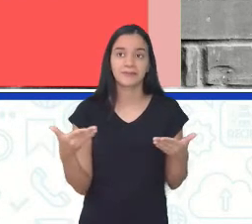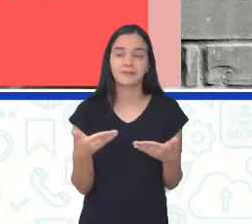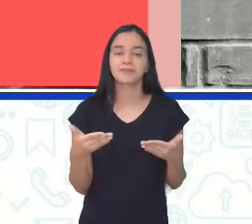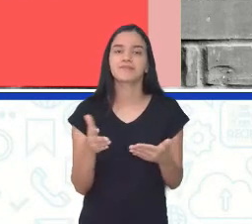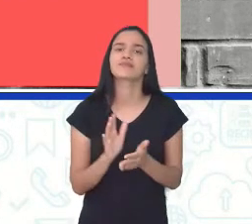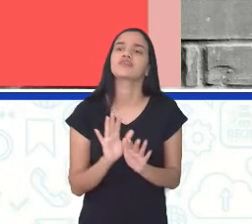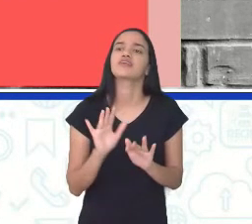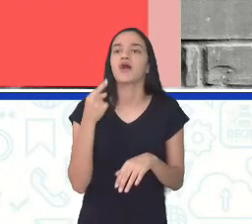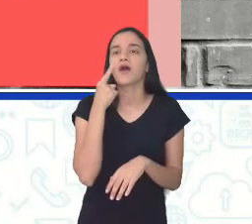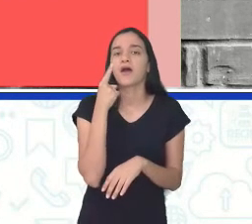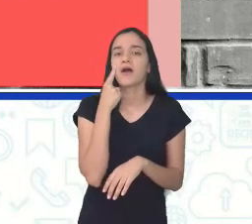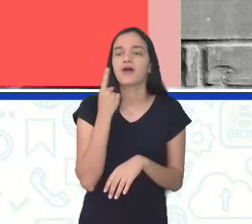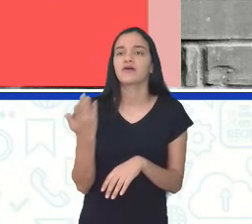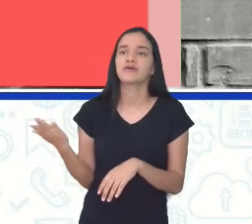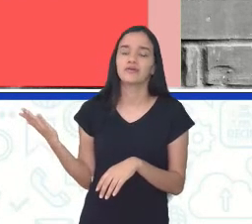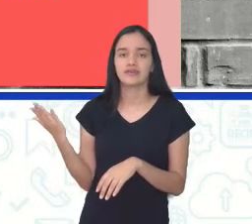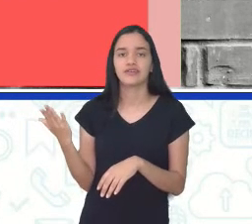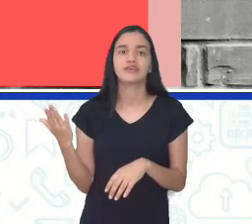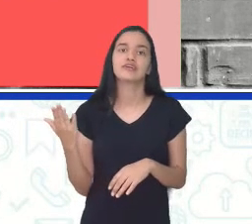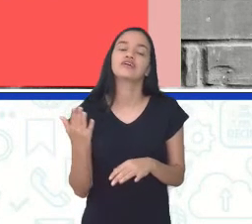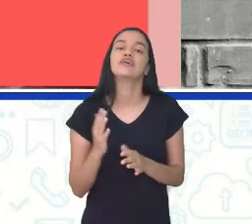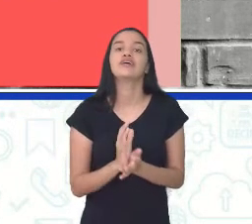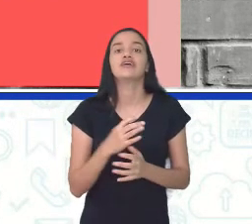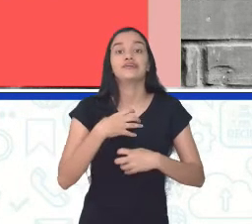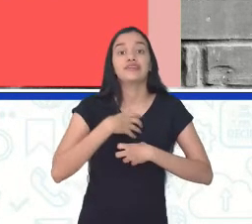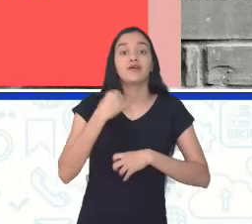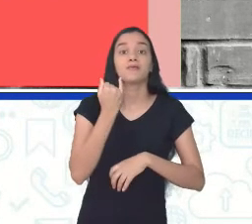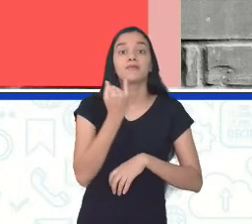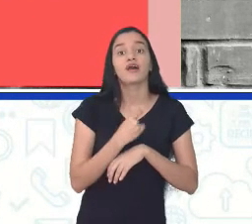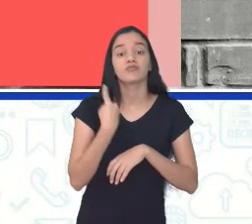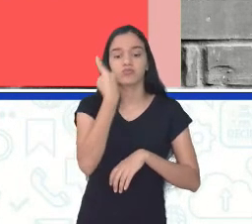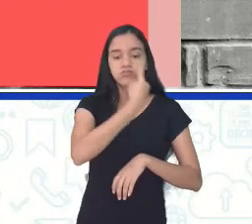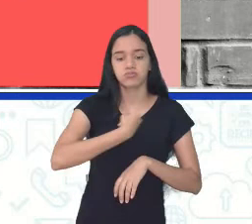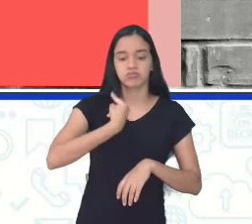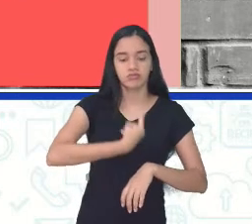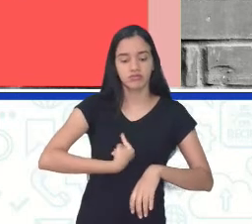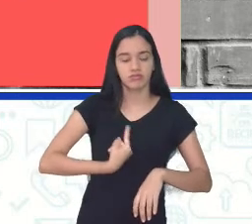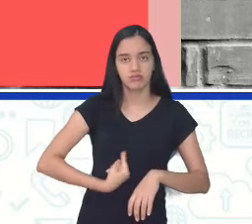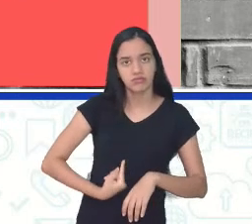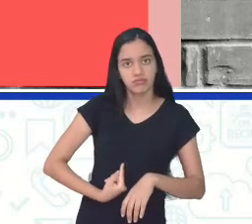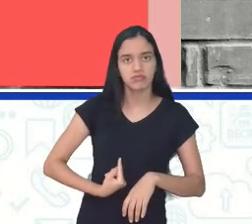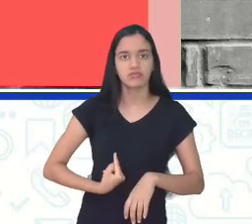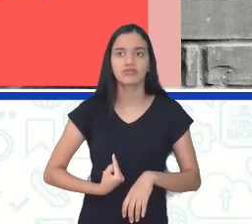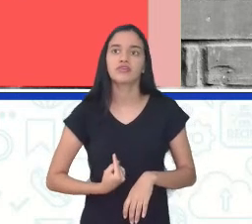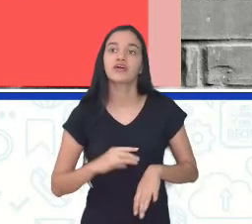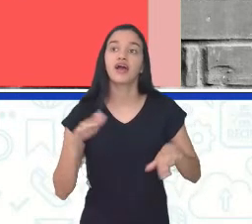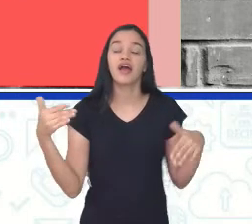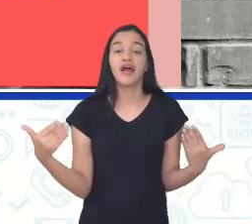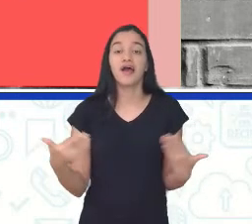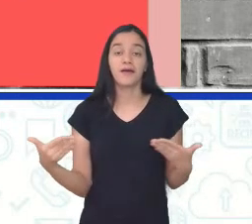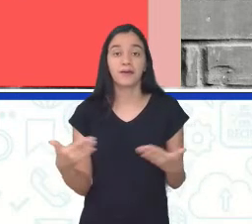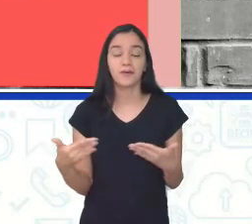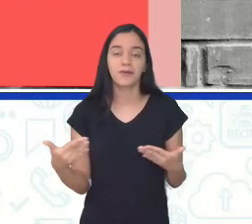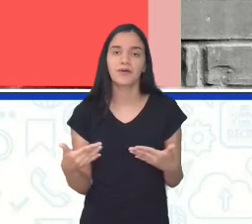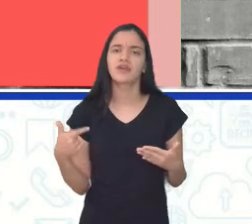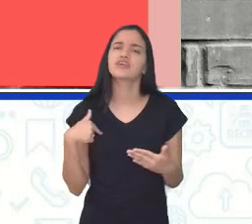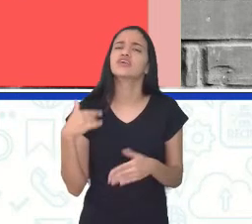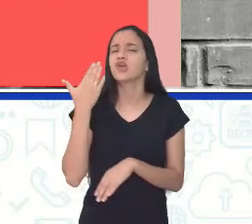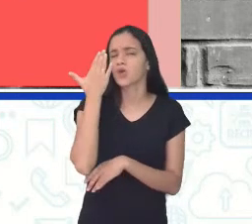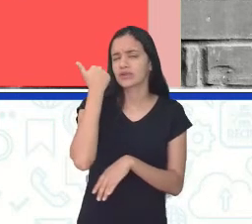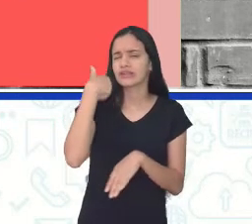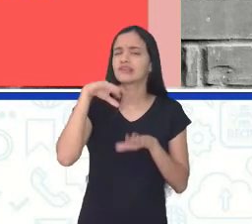Estou trazendo aí, olha, a questão do sistema sensorial. E esse sistema sensorial, agora que eu já